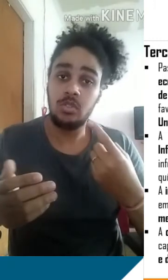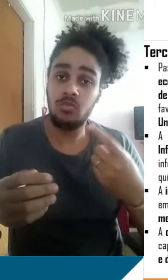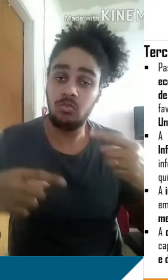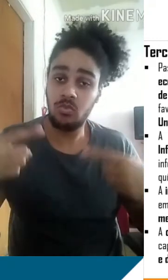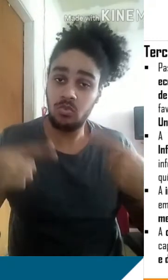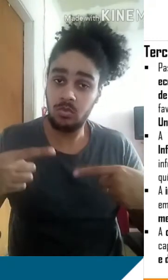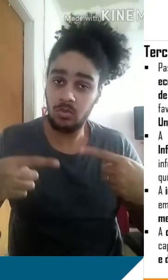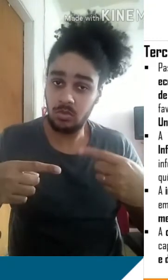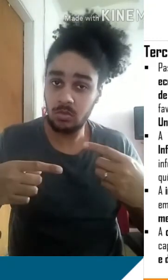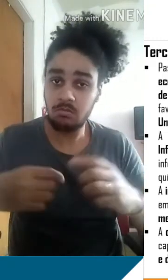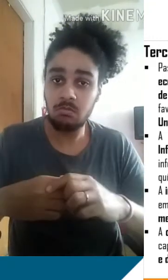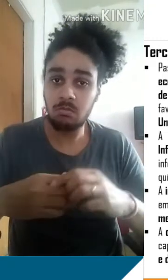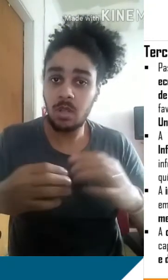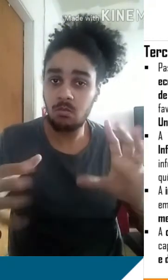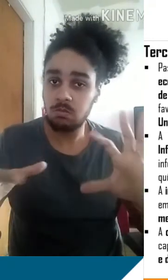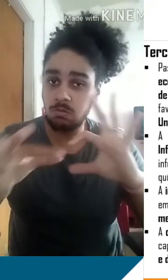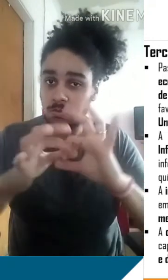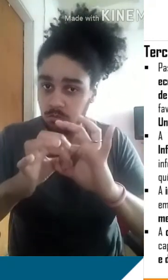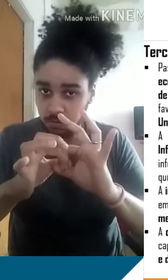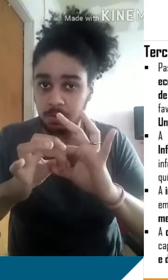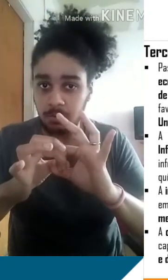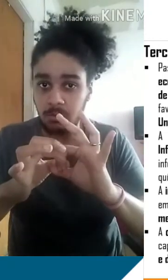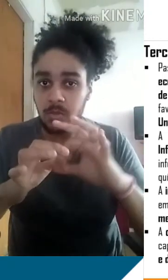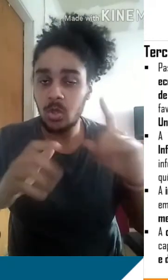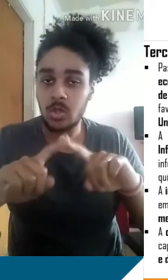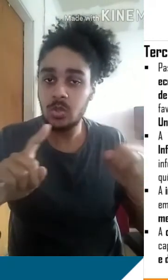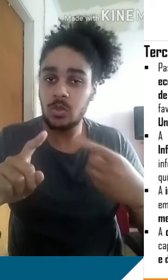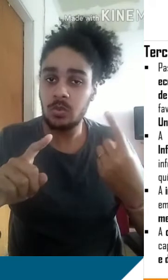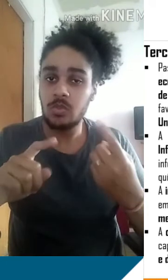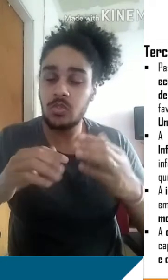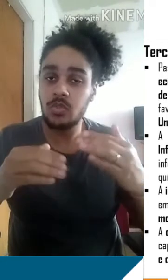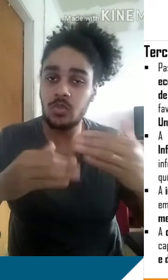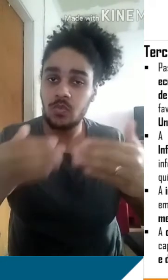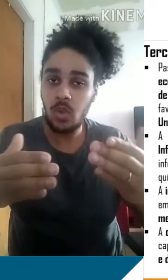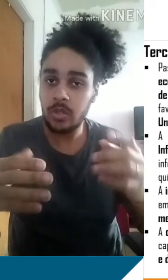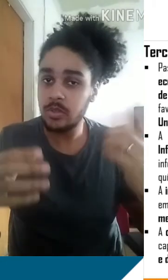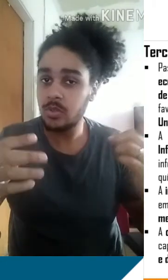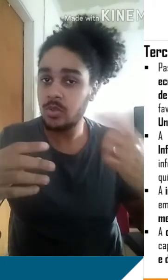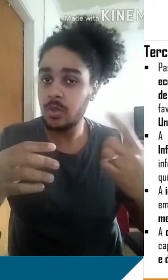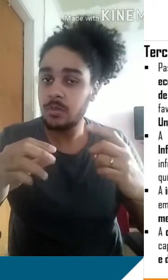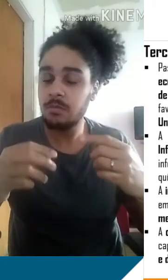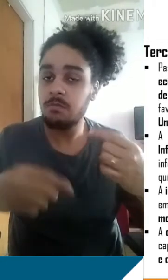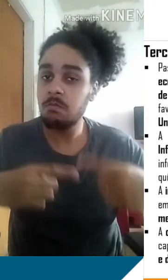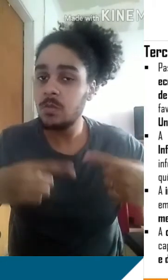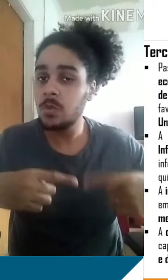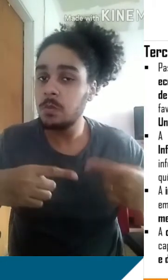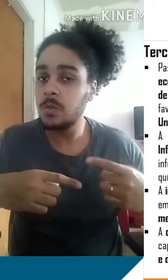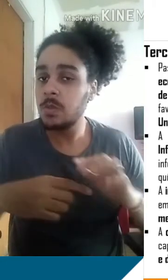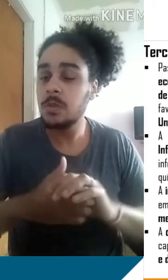nossa prerrogativa a partir da dinâmica da terceira revolução industrial. Né? A gente já conversou sobre a primeira e a